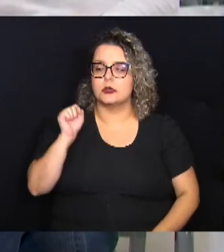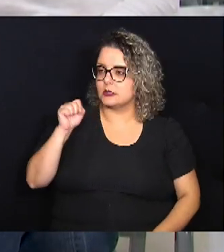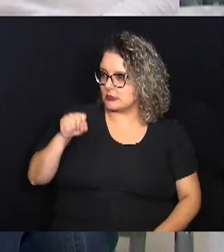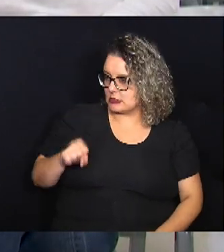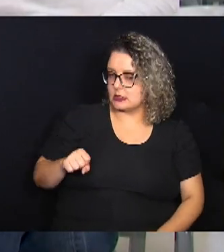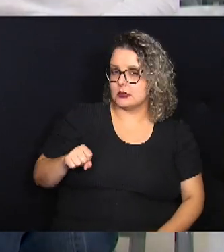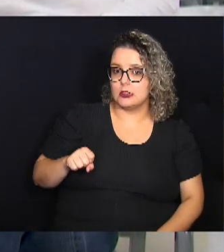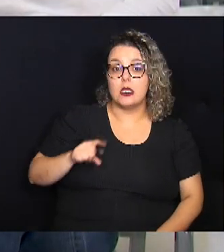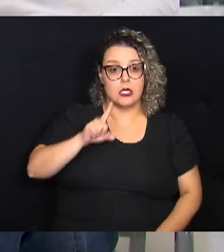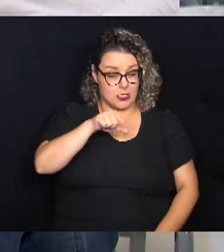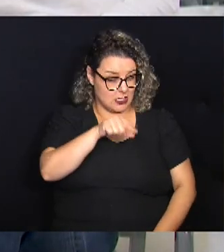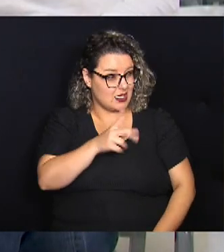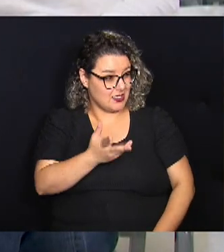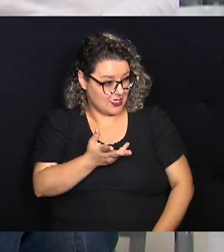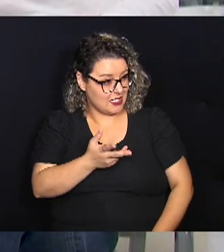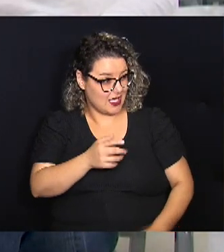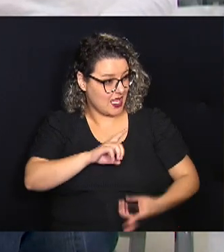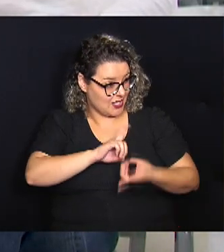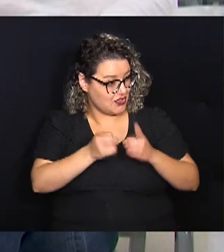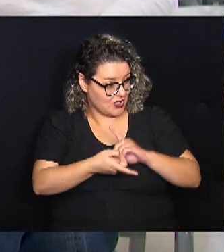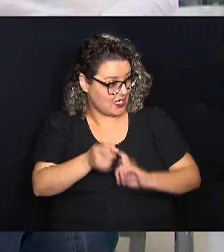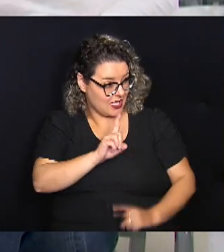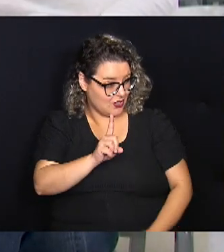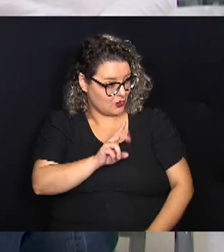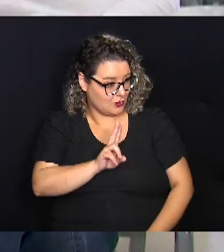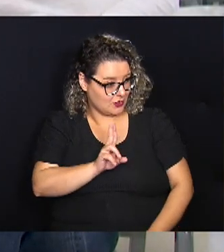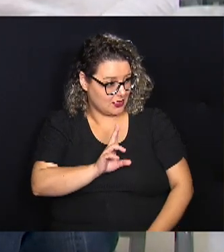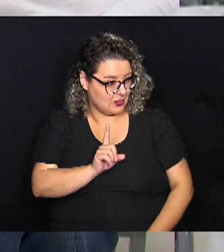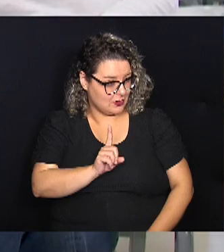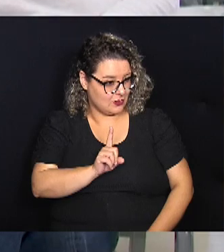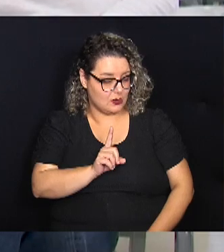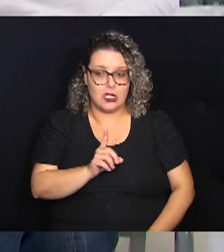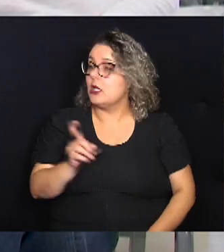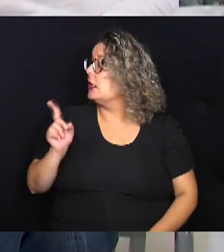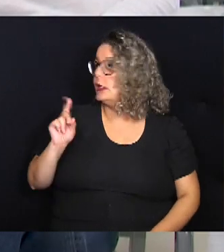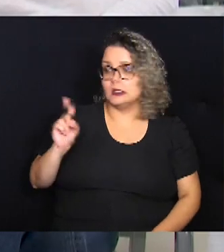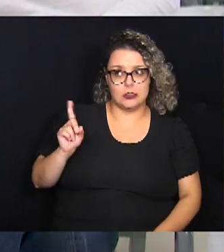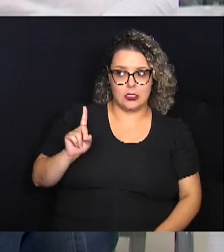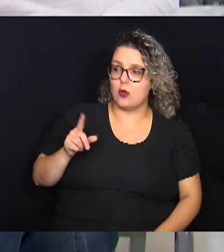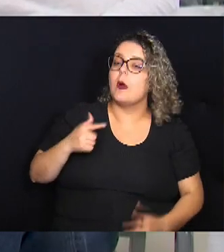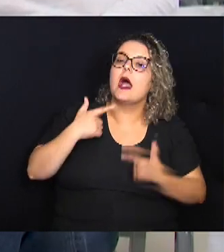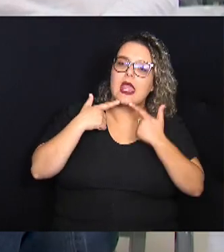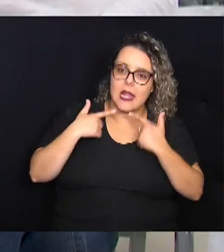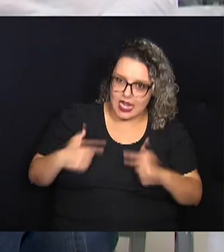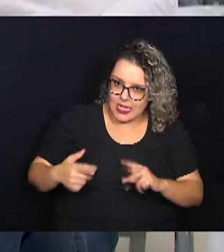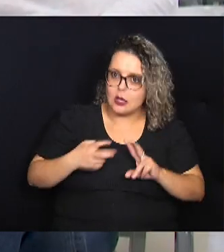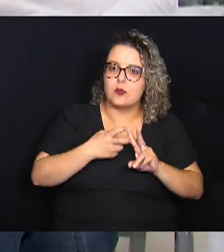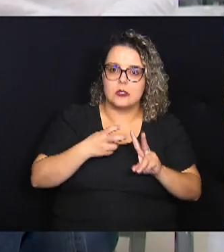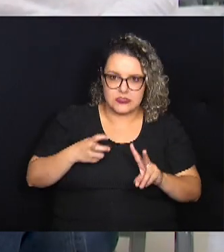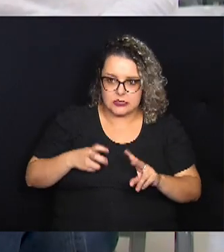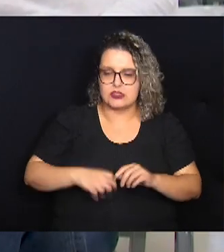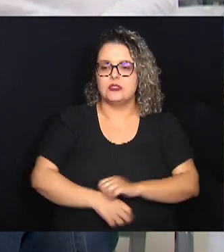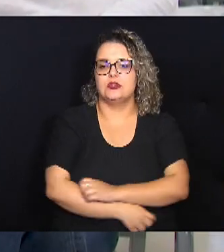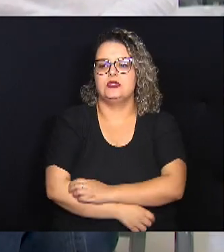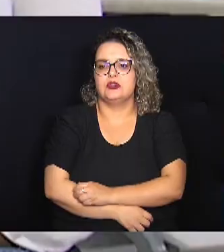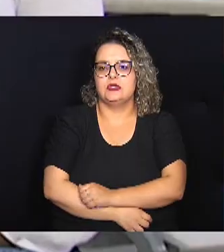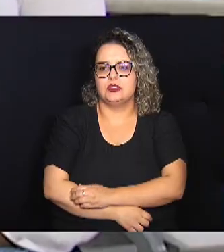Que são considerados dialetos também ou não? Aí não. Não, aí línguas mesmo, línguas indígenas. Tá.